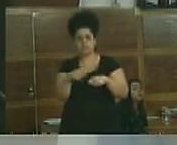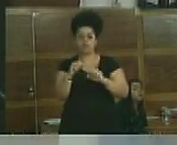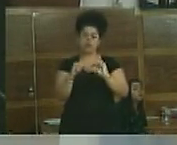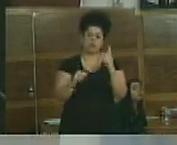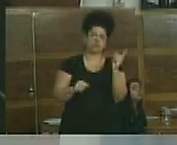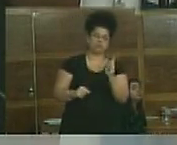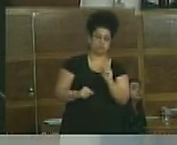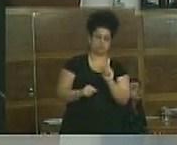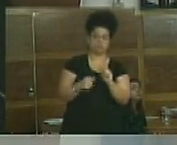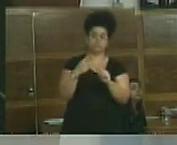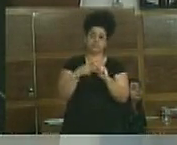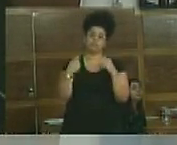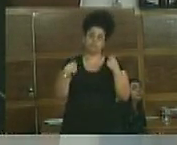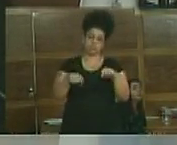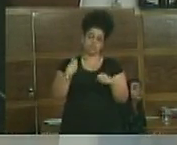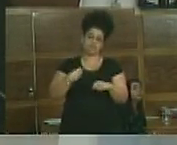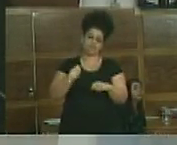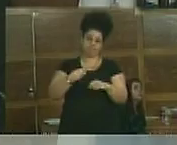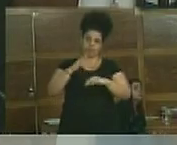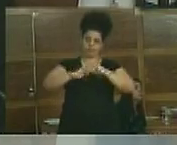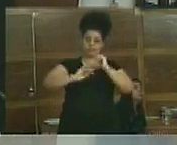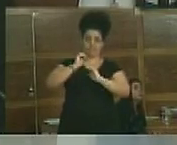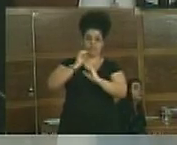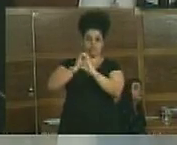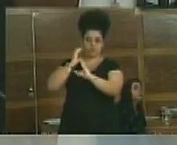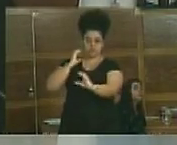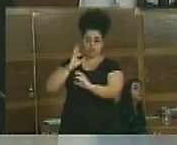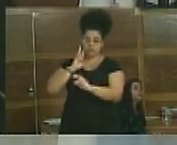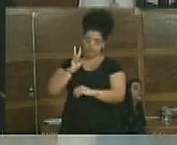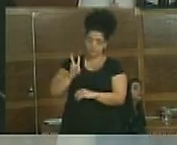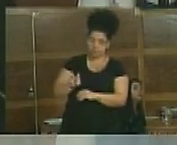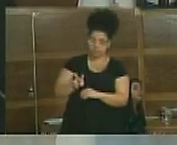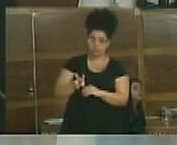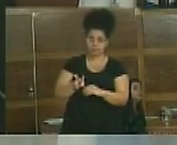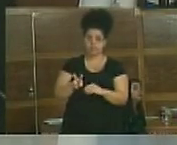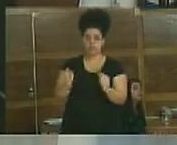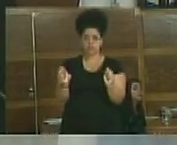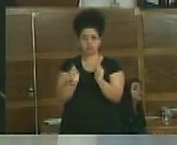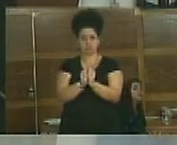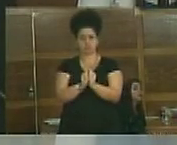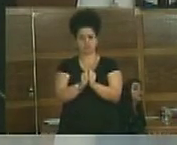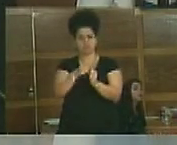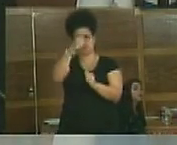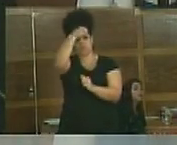que ter a presença do engenheiro, né? Foi junto com a regional